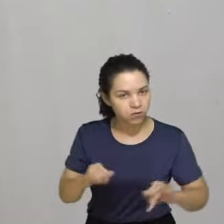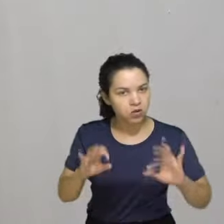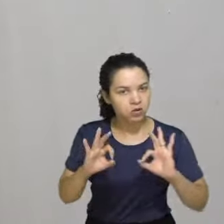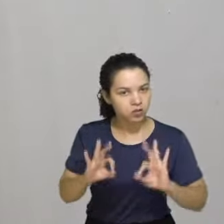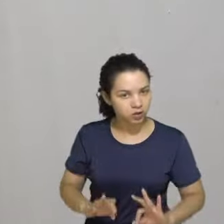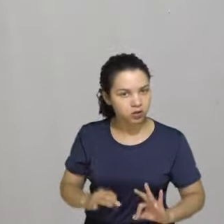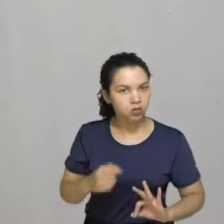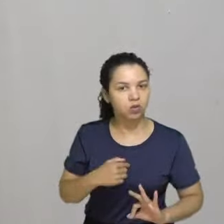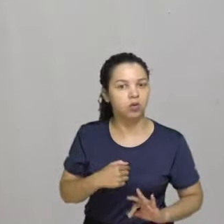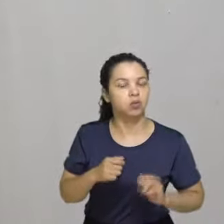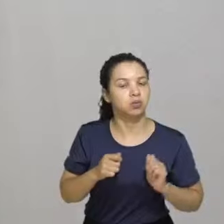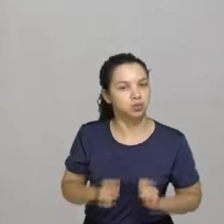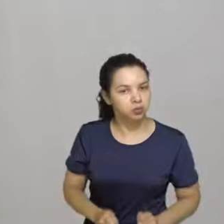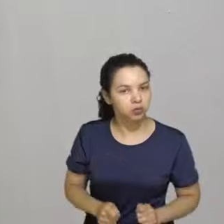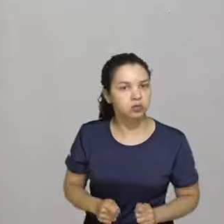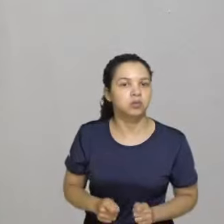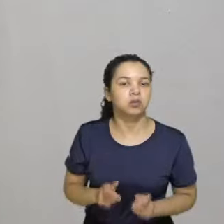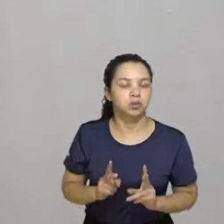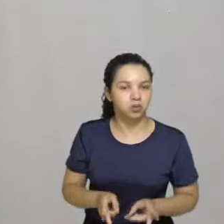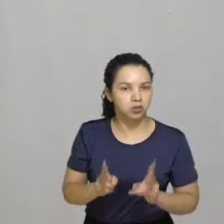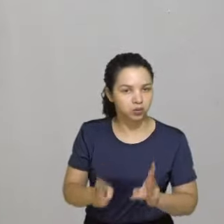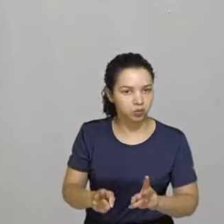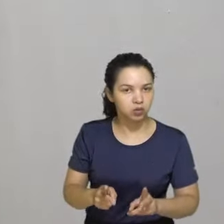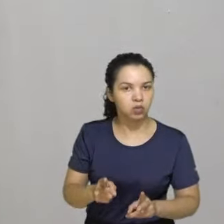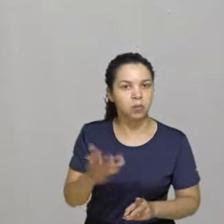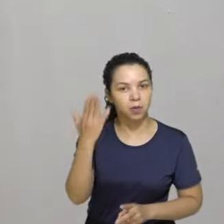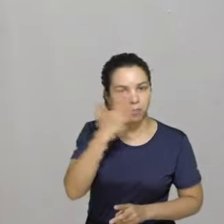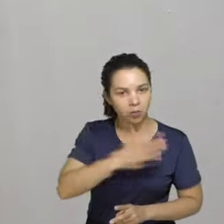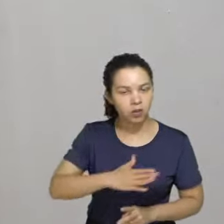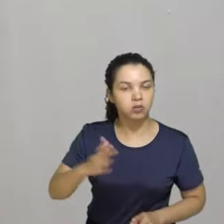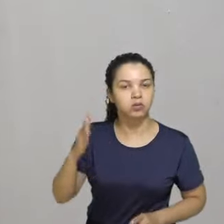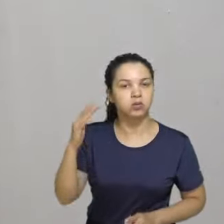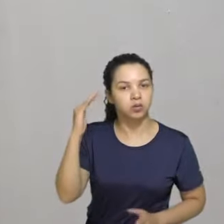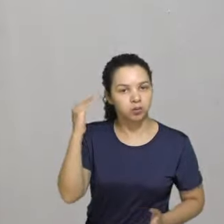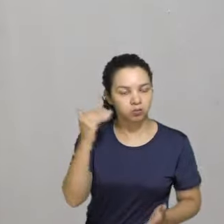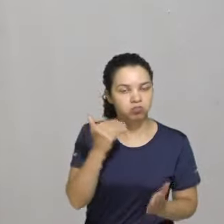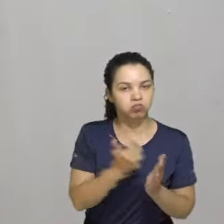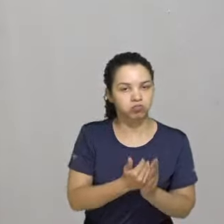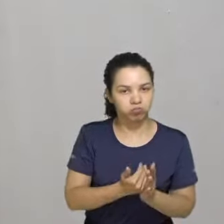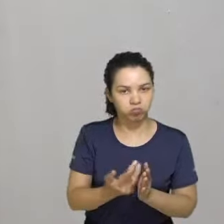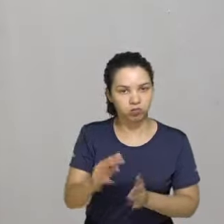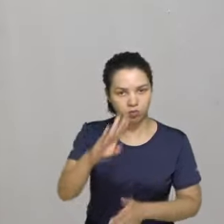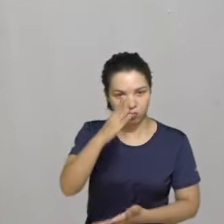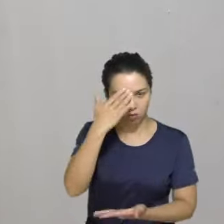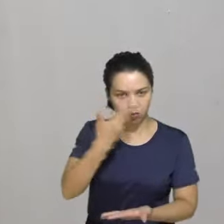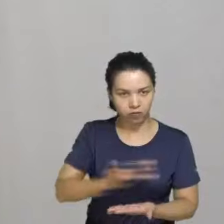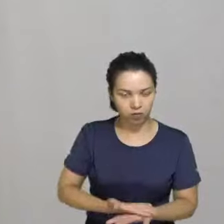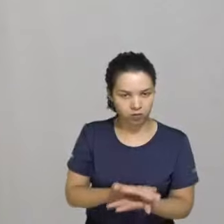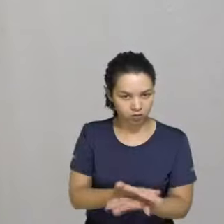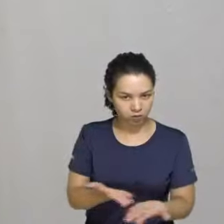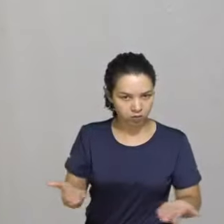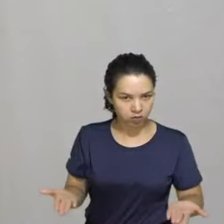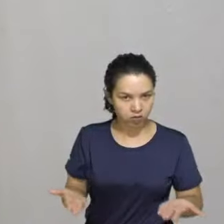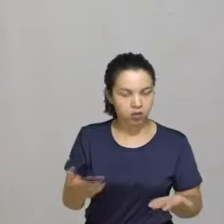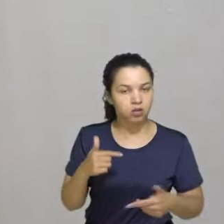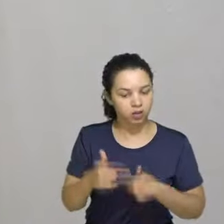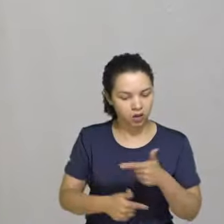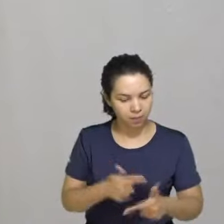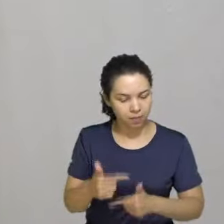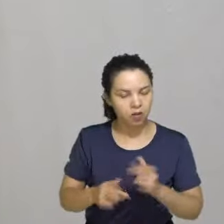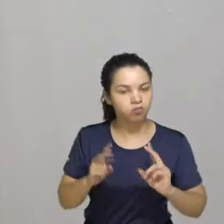permanecerei ativo e cumprindo e honrando esse voto de confiança que me foi dado. Continuarei trabalhando ativamente